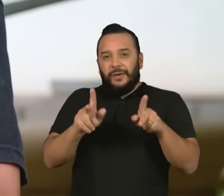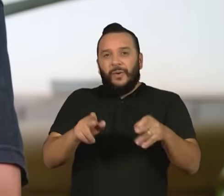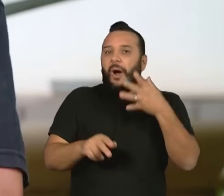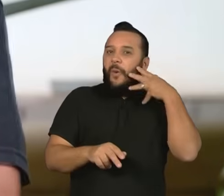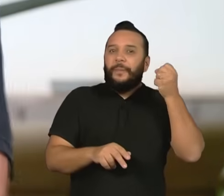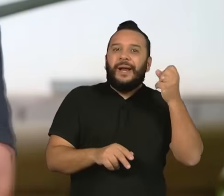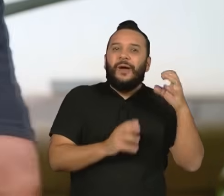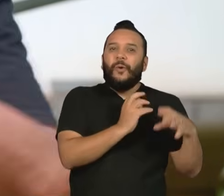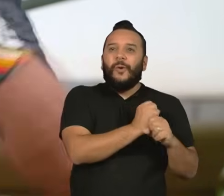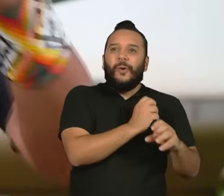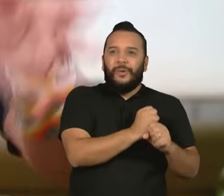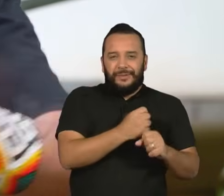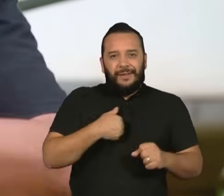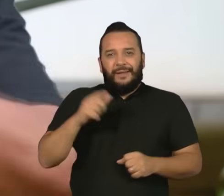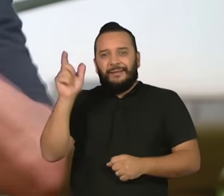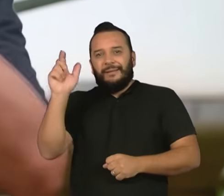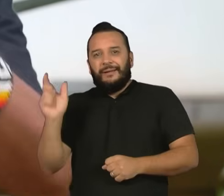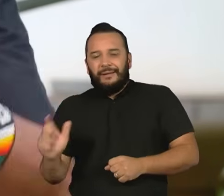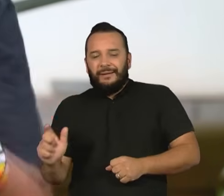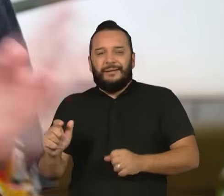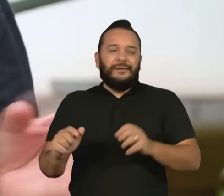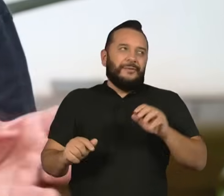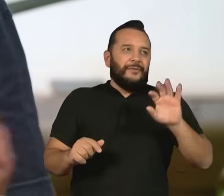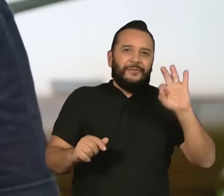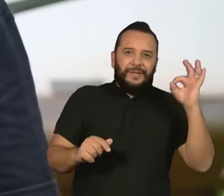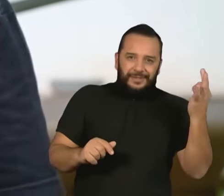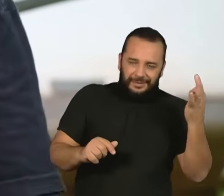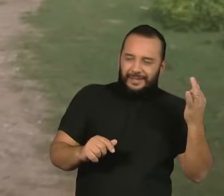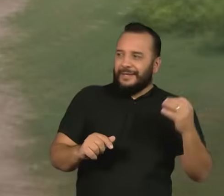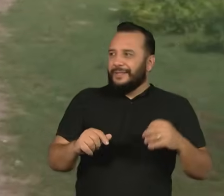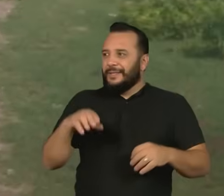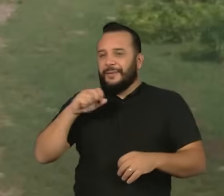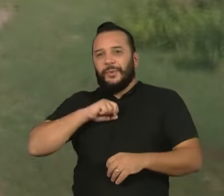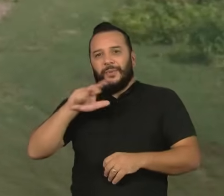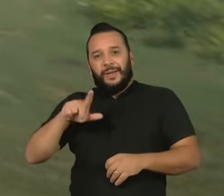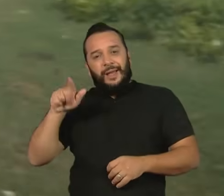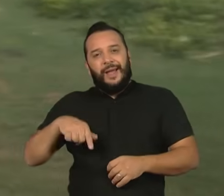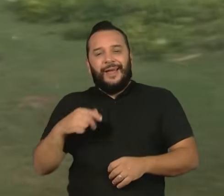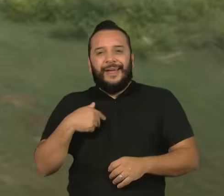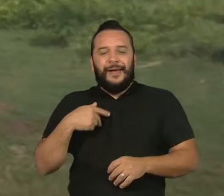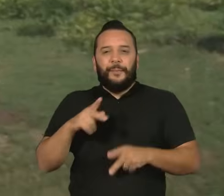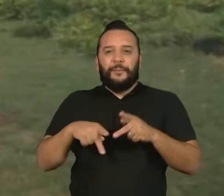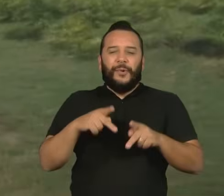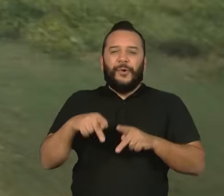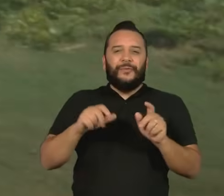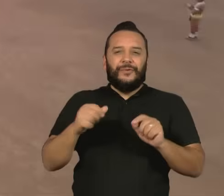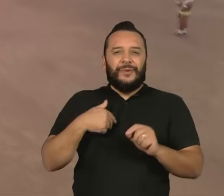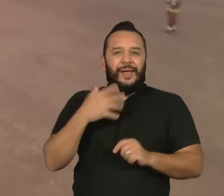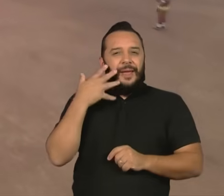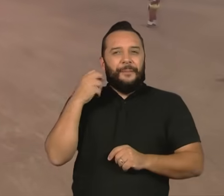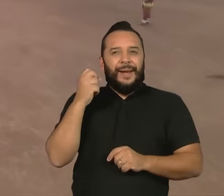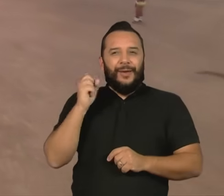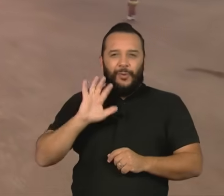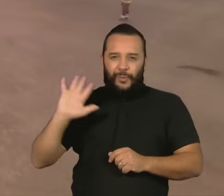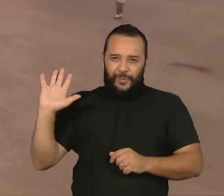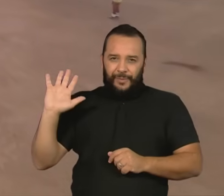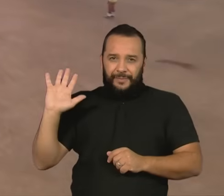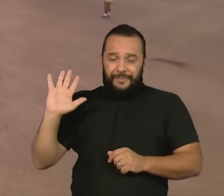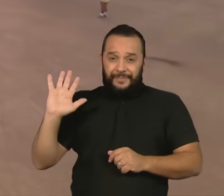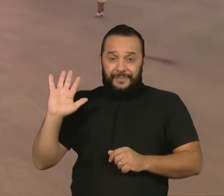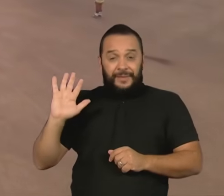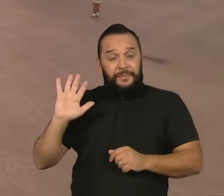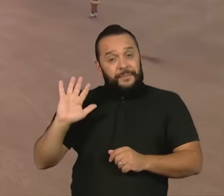se contam, italianos, franceses, portugueses, é tudo branco, né? Mas se a gente fosse contar que esses povos nativos são todos